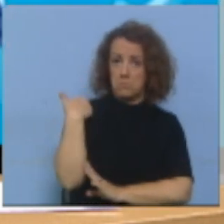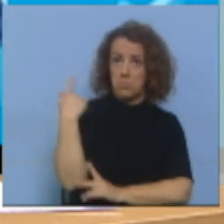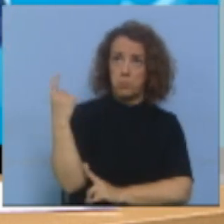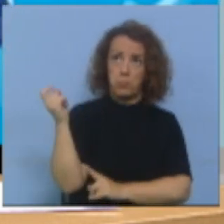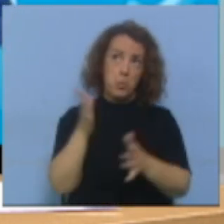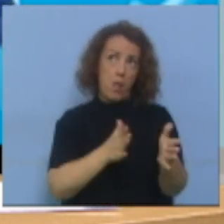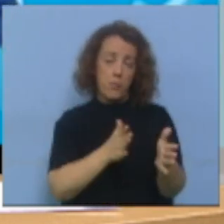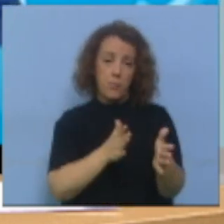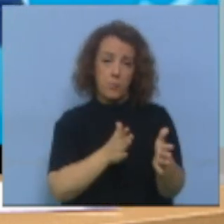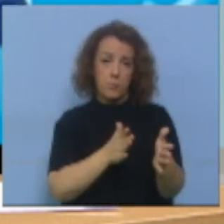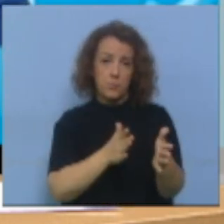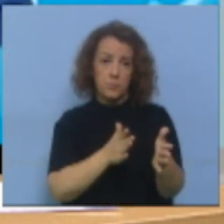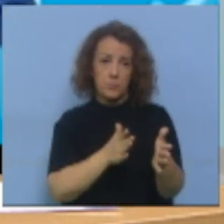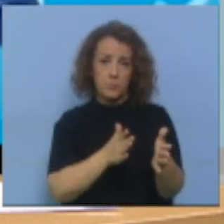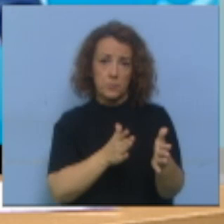forma